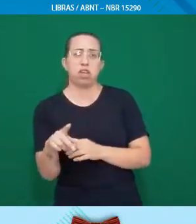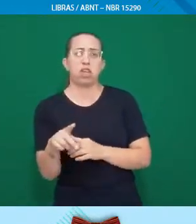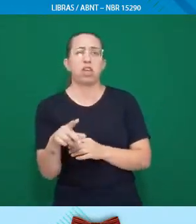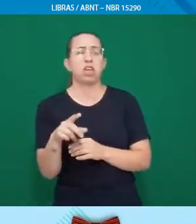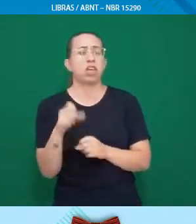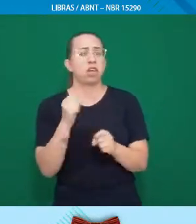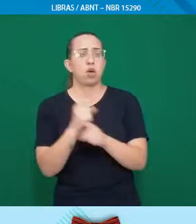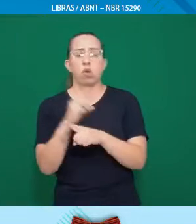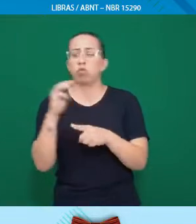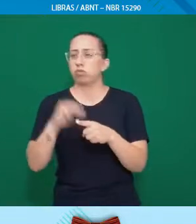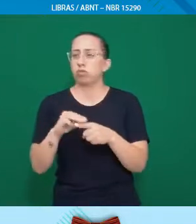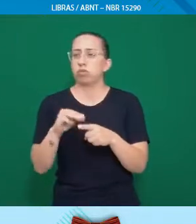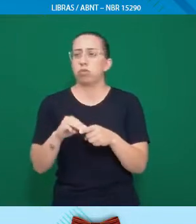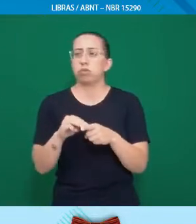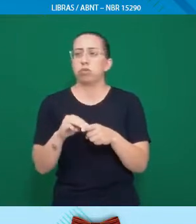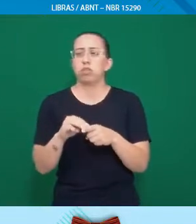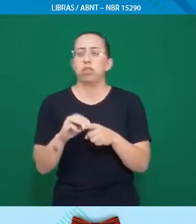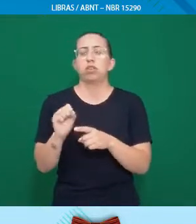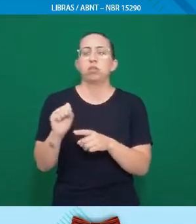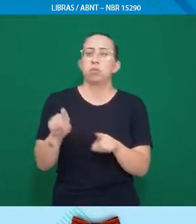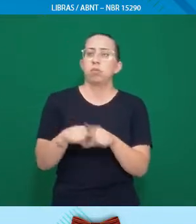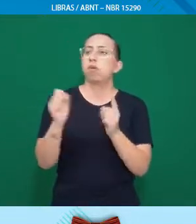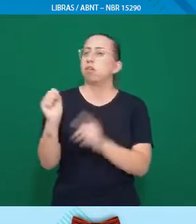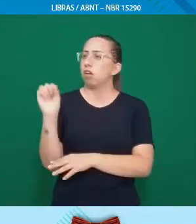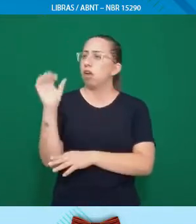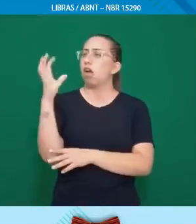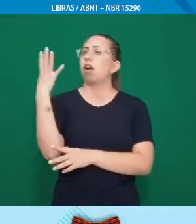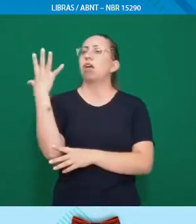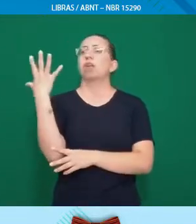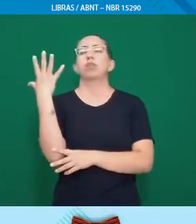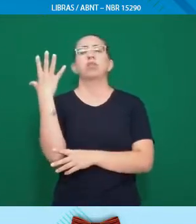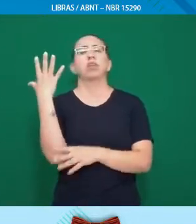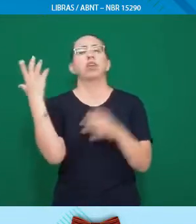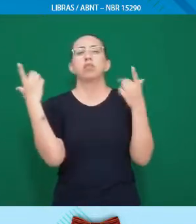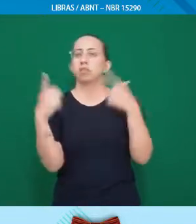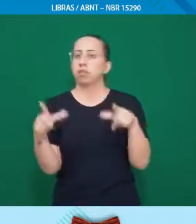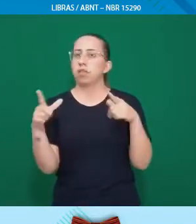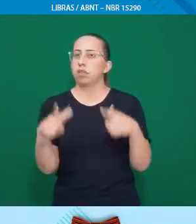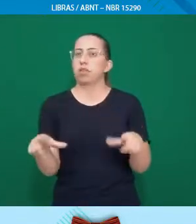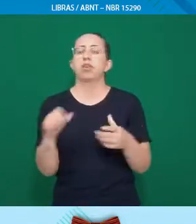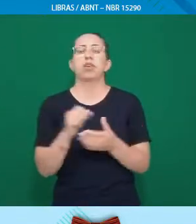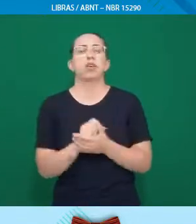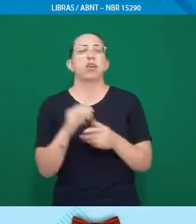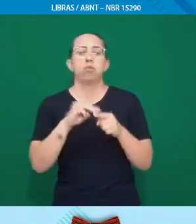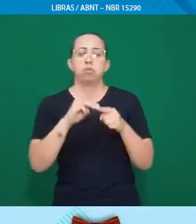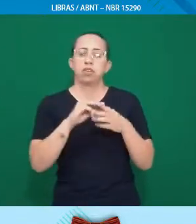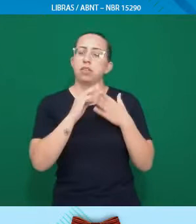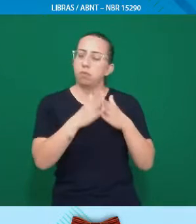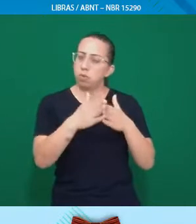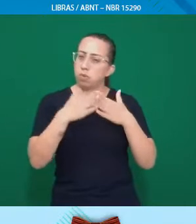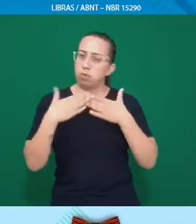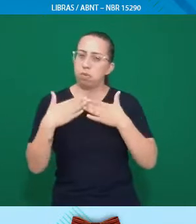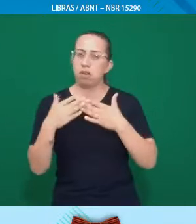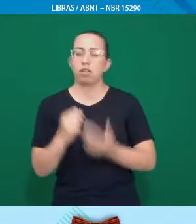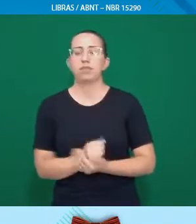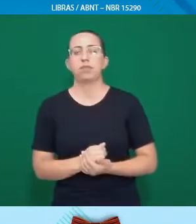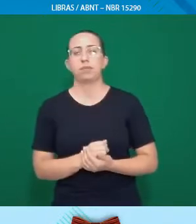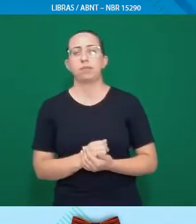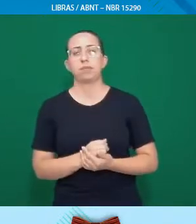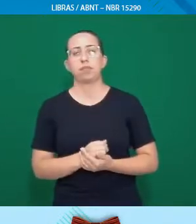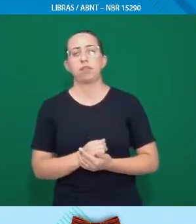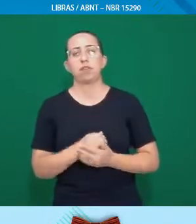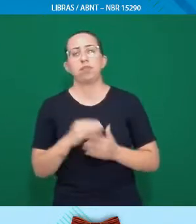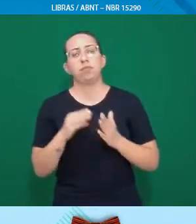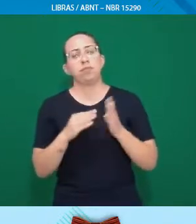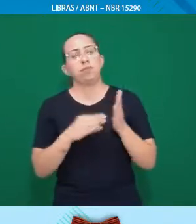mas são eventos que ocorrem lá pelo espaço que nós disponibilizamos né que o município disponibiliza E desde que